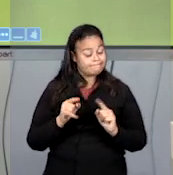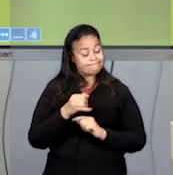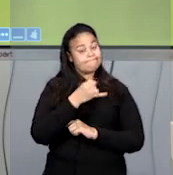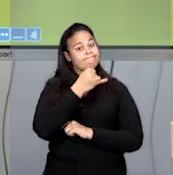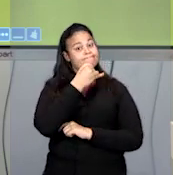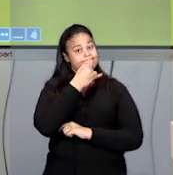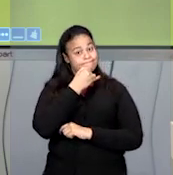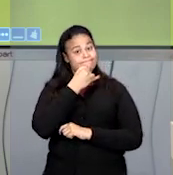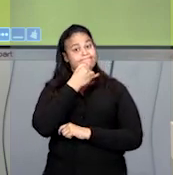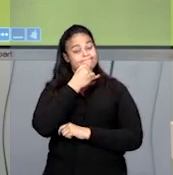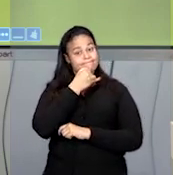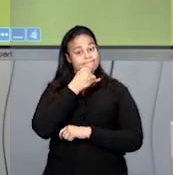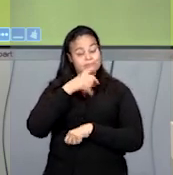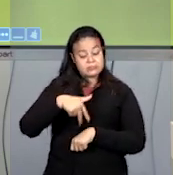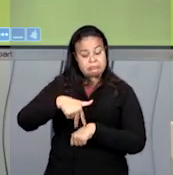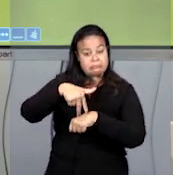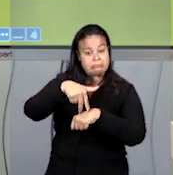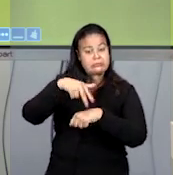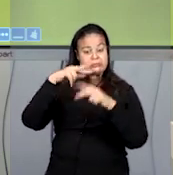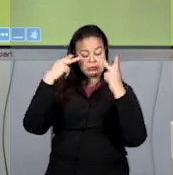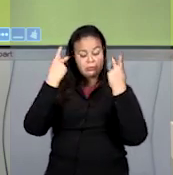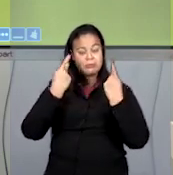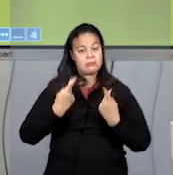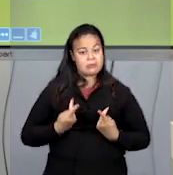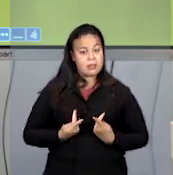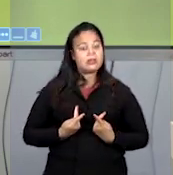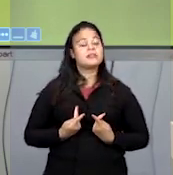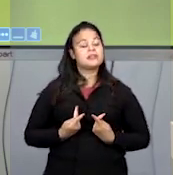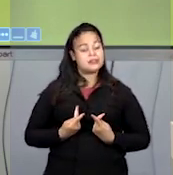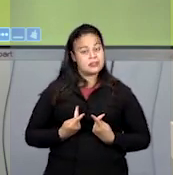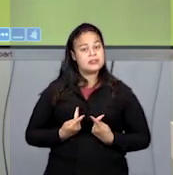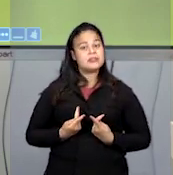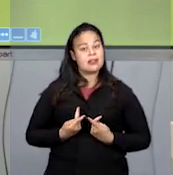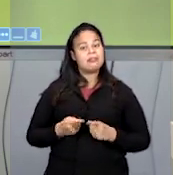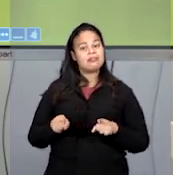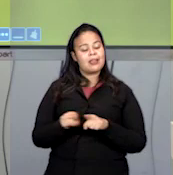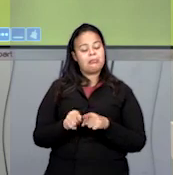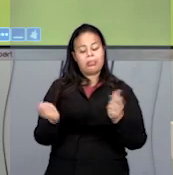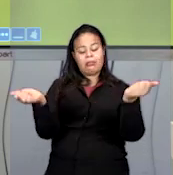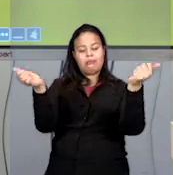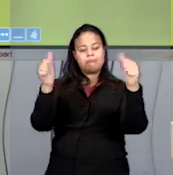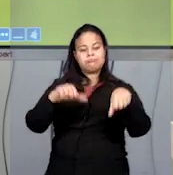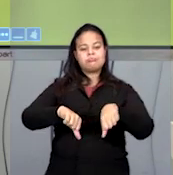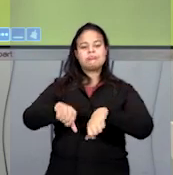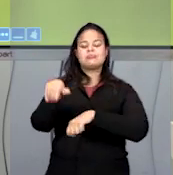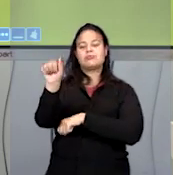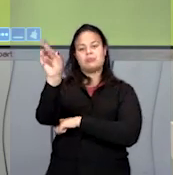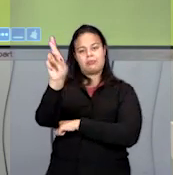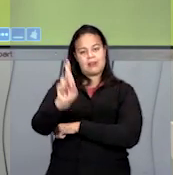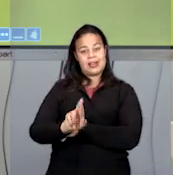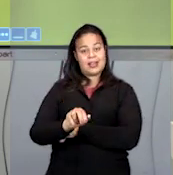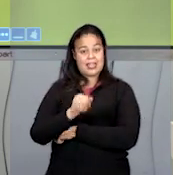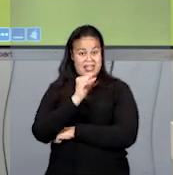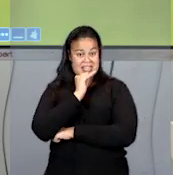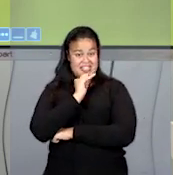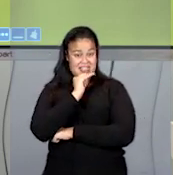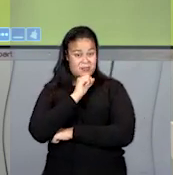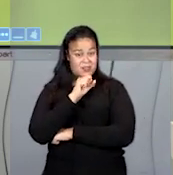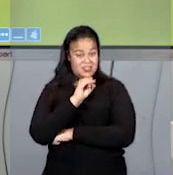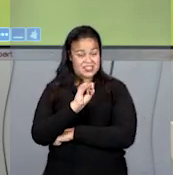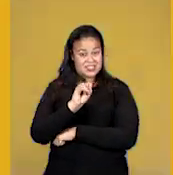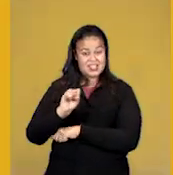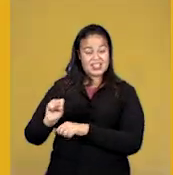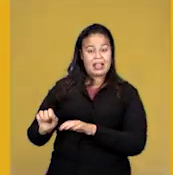várias atividades humanas causam degradação também do ar. Por exemplo, quando a gente lança